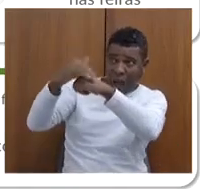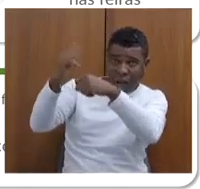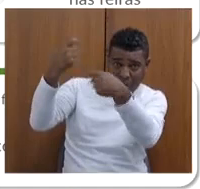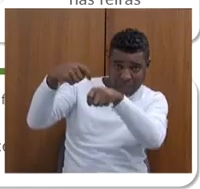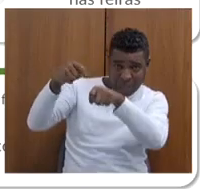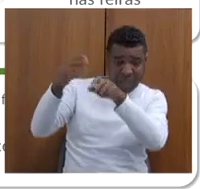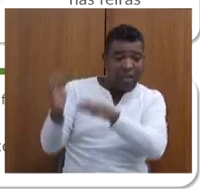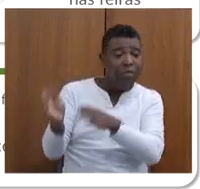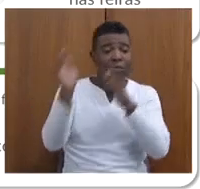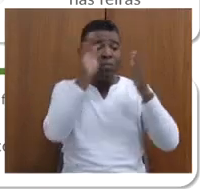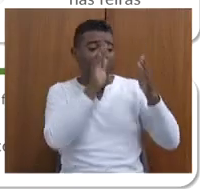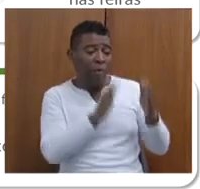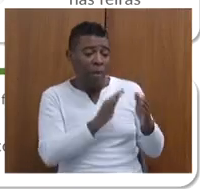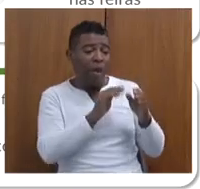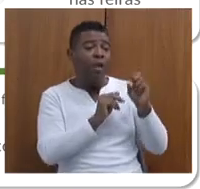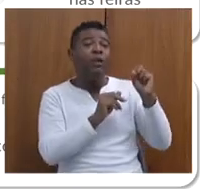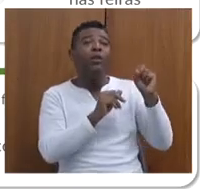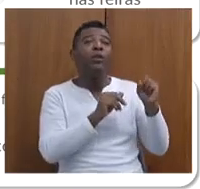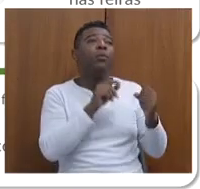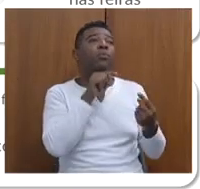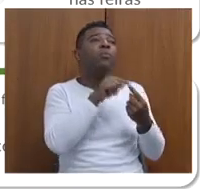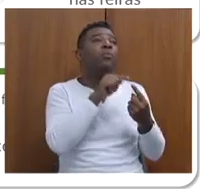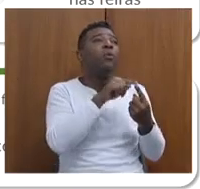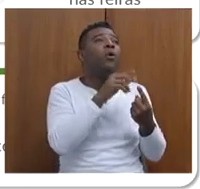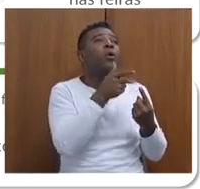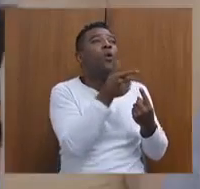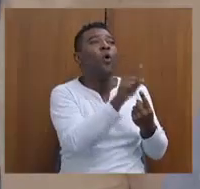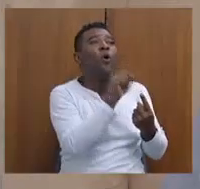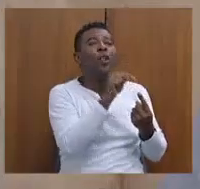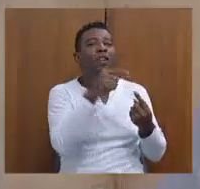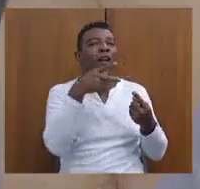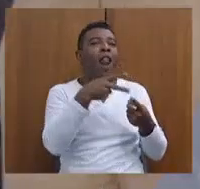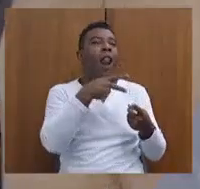de Juruaia que já está no pico de exportação